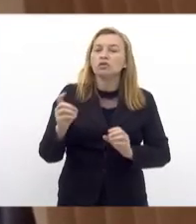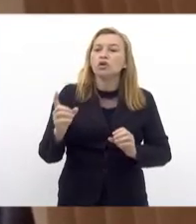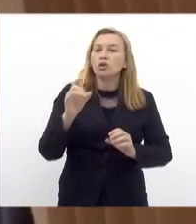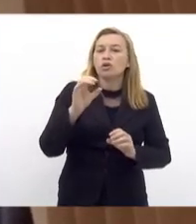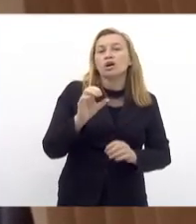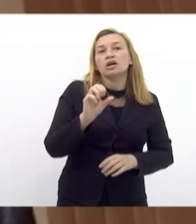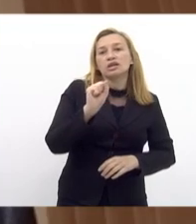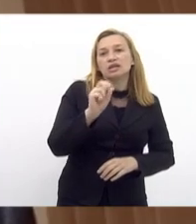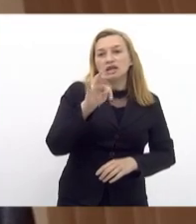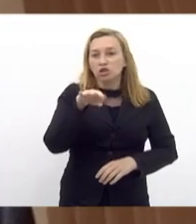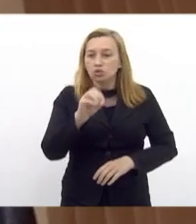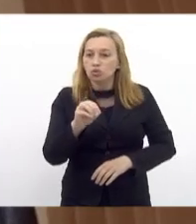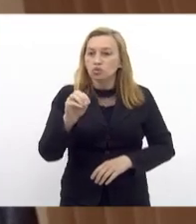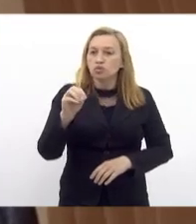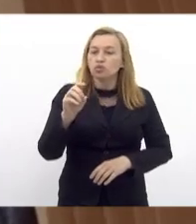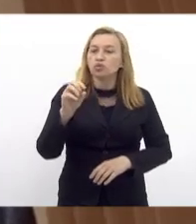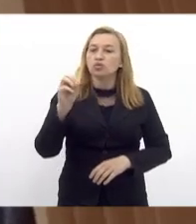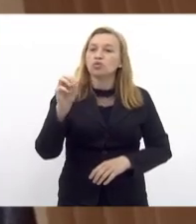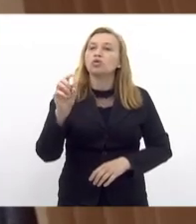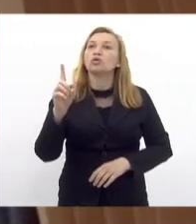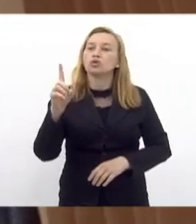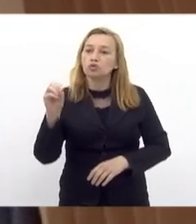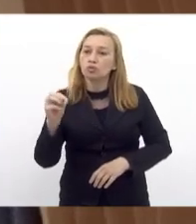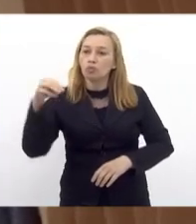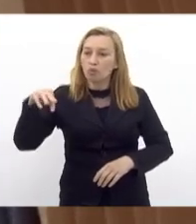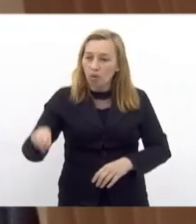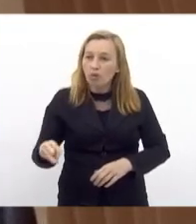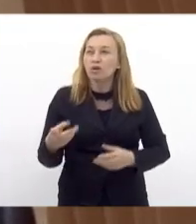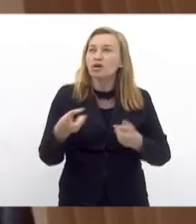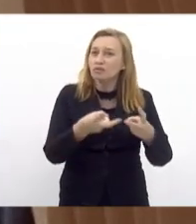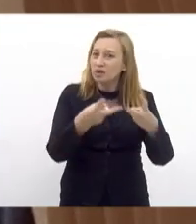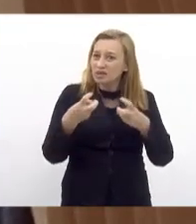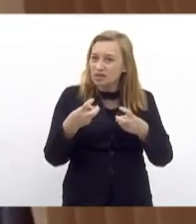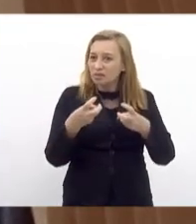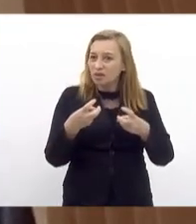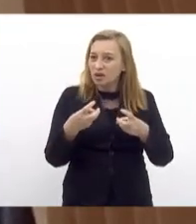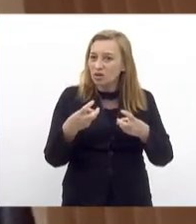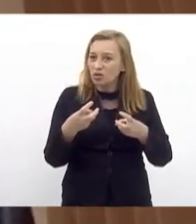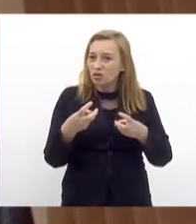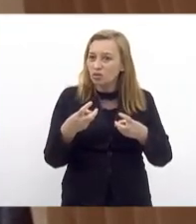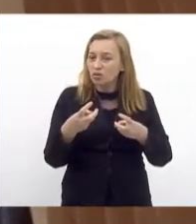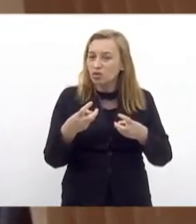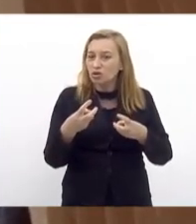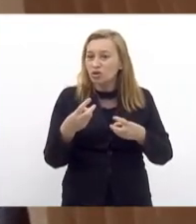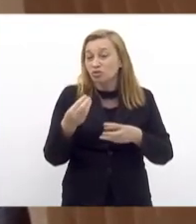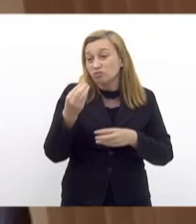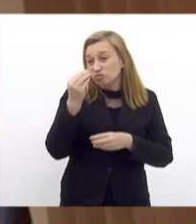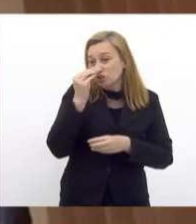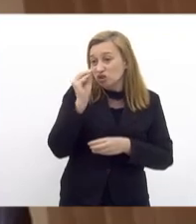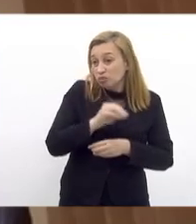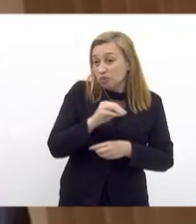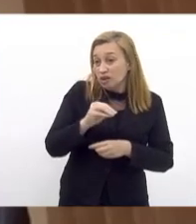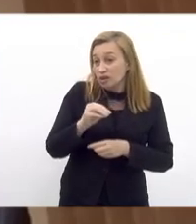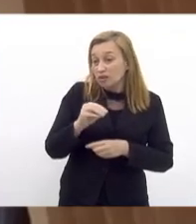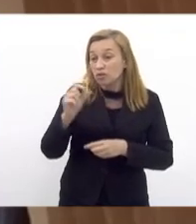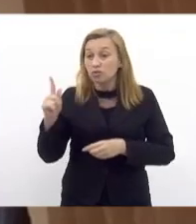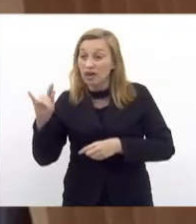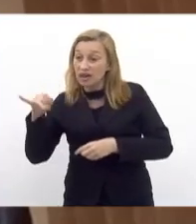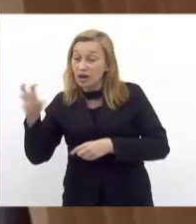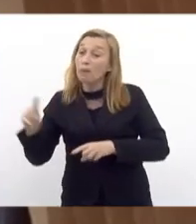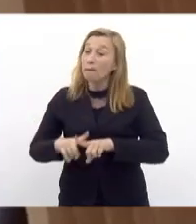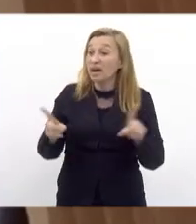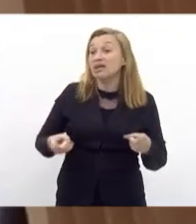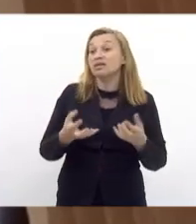Dumont. A gente percebeu uma má vontade muito grande com a questão do Galeão, mas a gente tem que fazer a nossa parte,